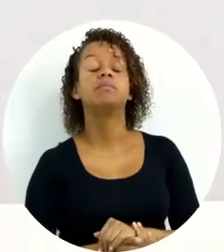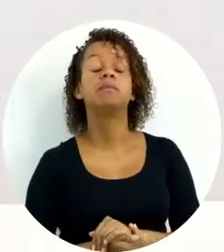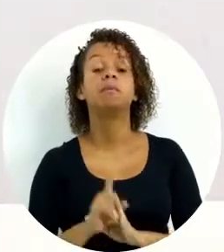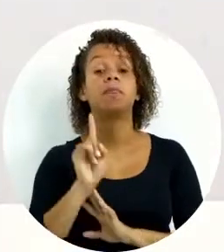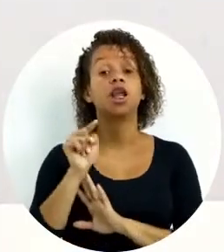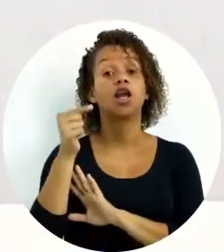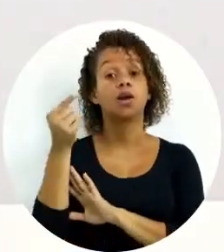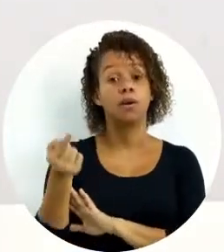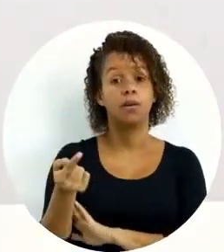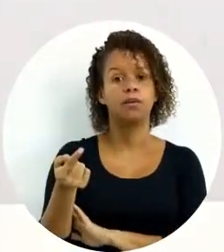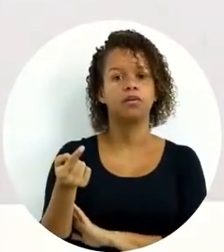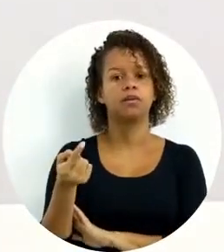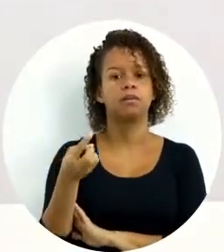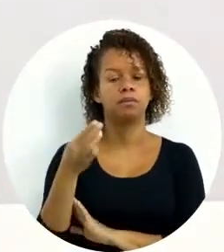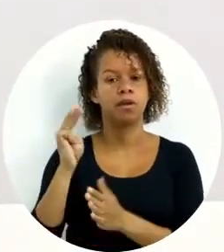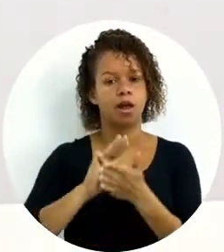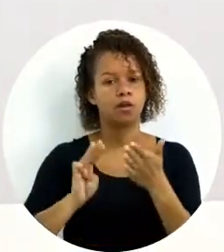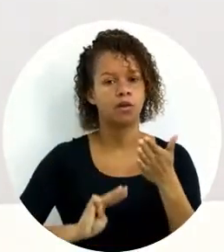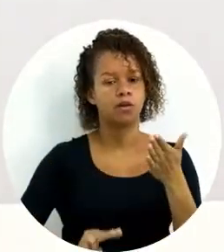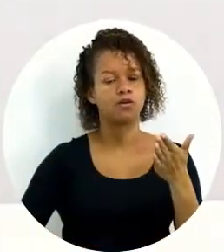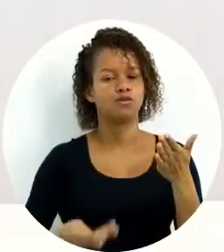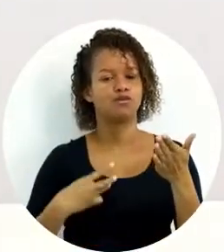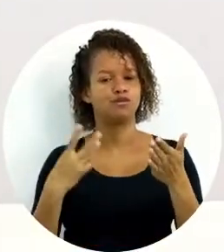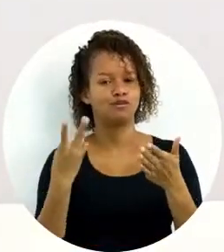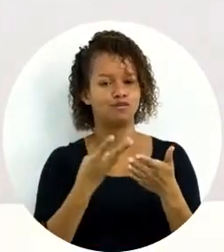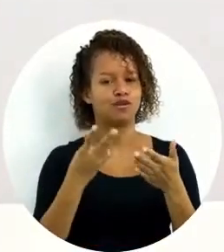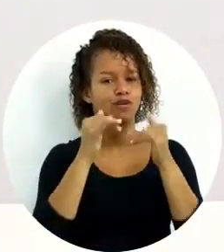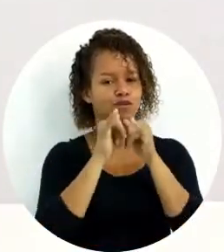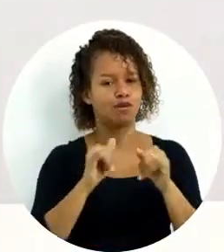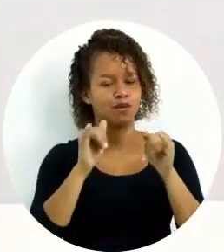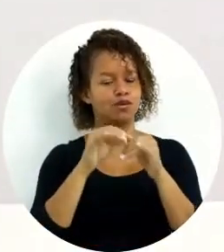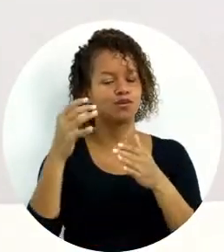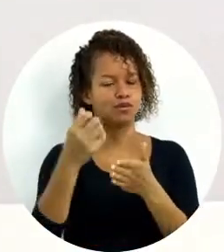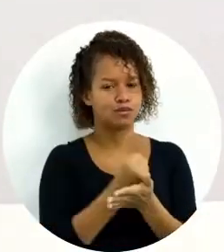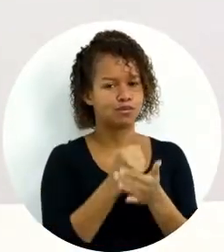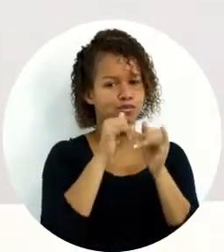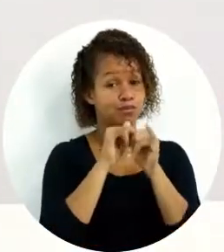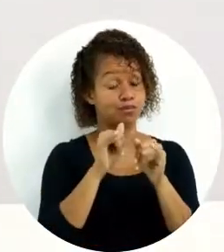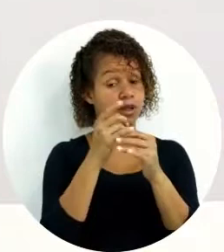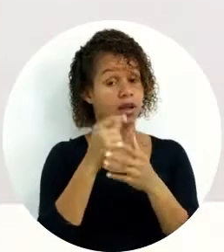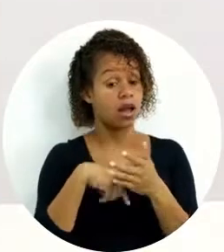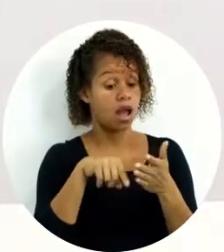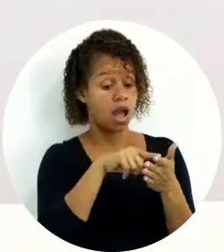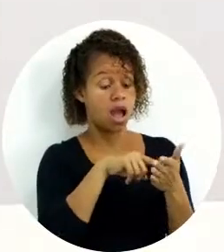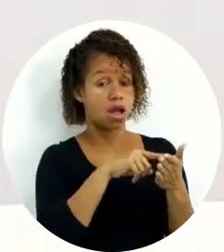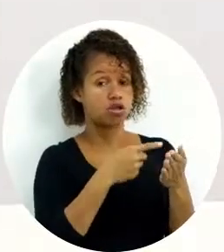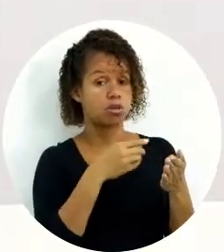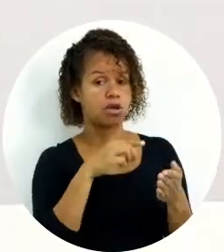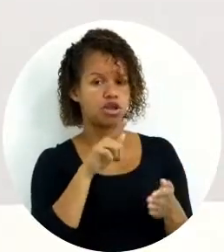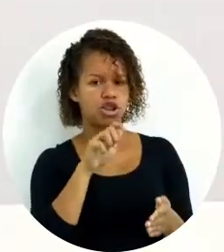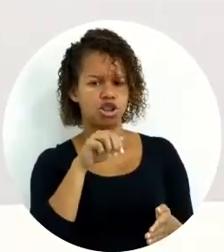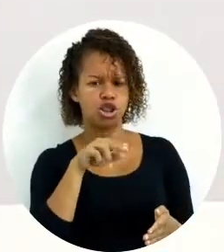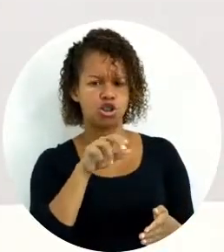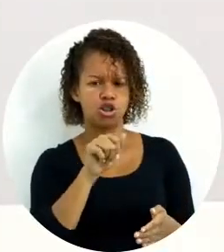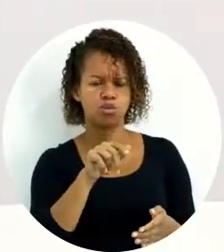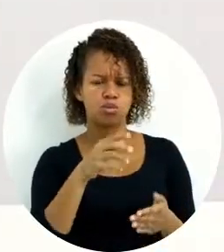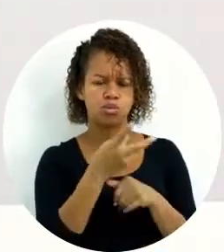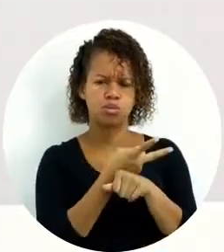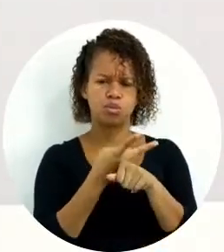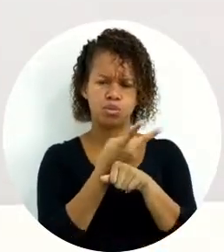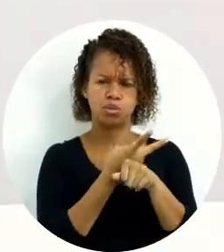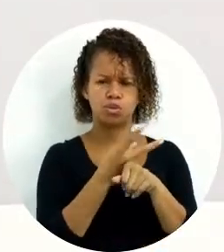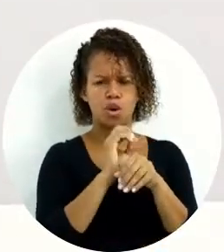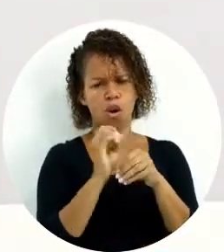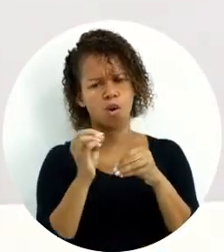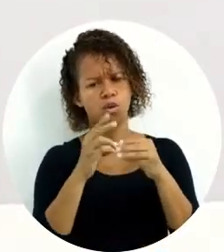Outra metodologia utilizada no sistema de recuperação de informação na web é os chamados engenhos de busca, né,